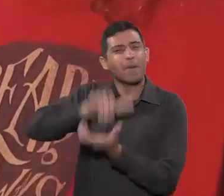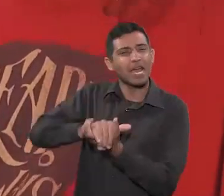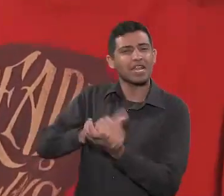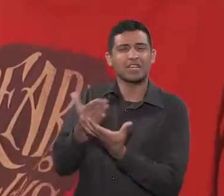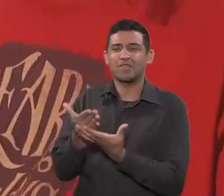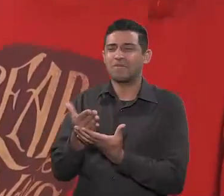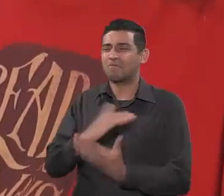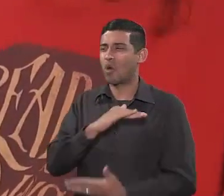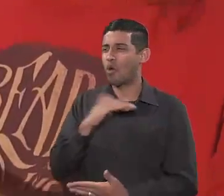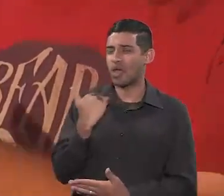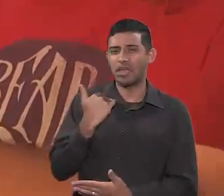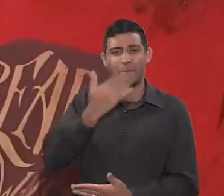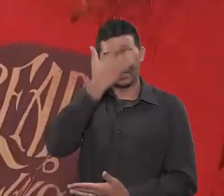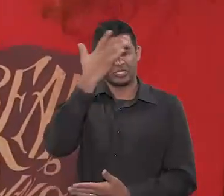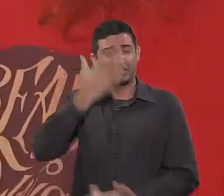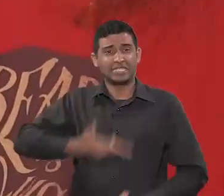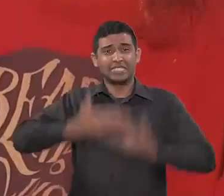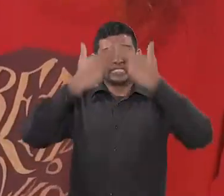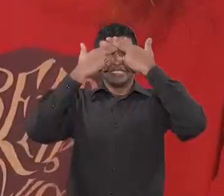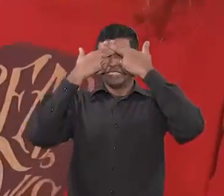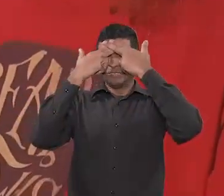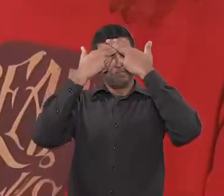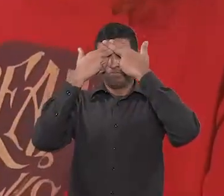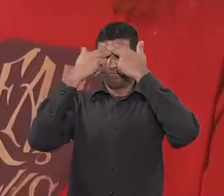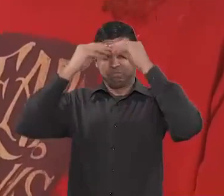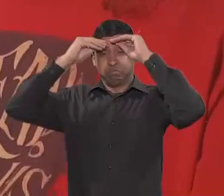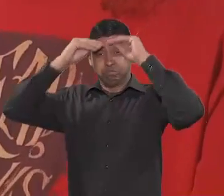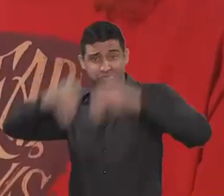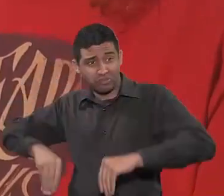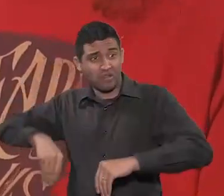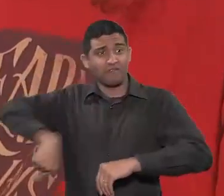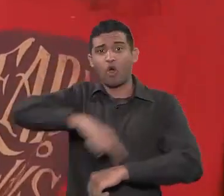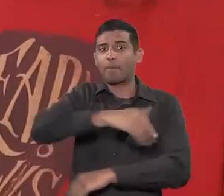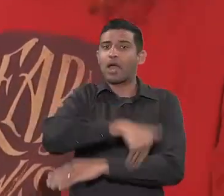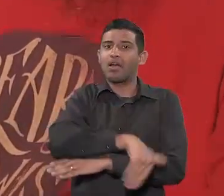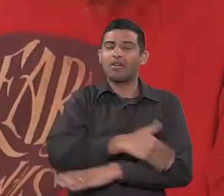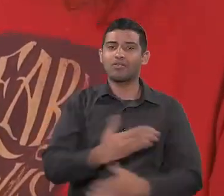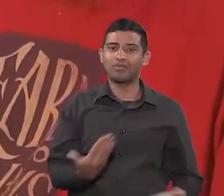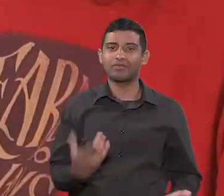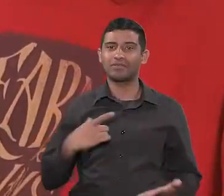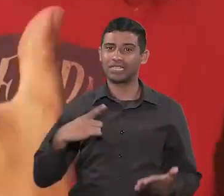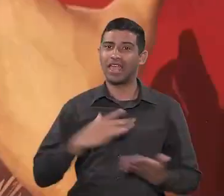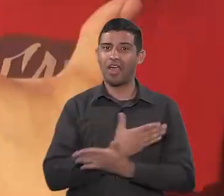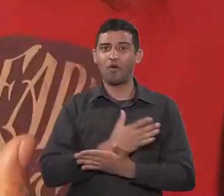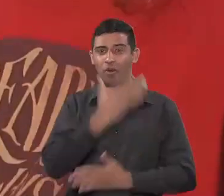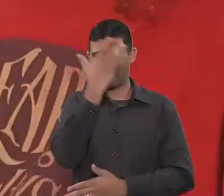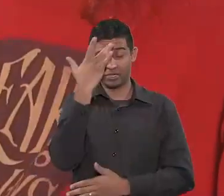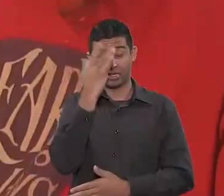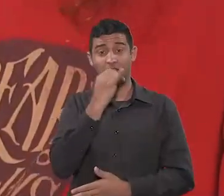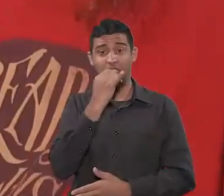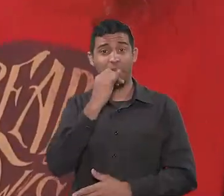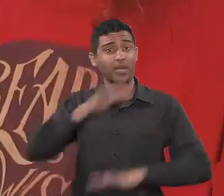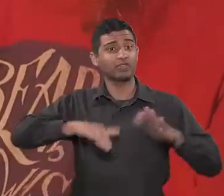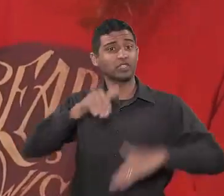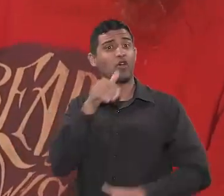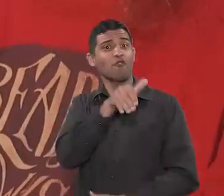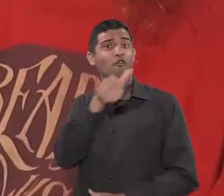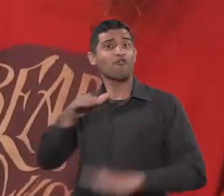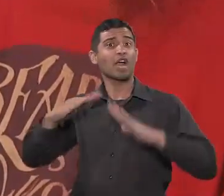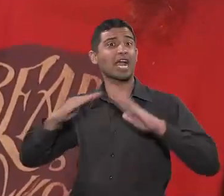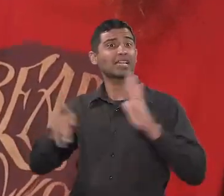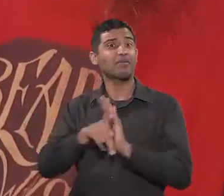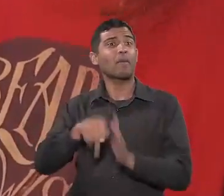um trauma na pessoa, a pessoa acabou indo para a rua, né? Então, pessoas também, quando eu vou aos abrigos, muitos que foram abandonados